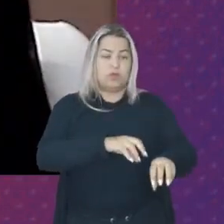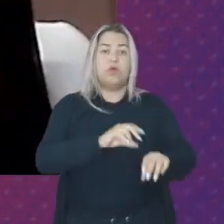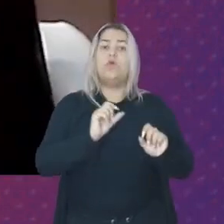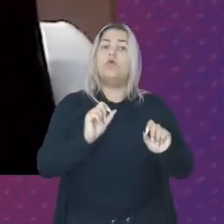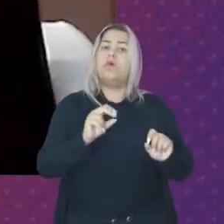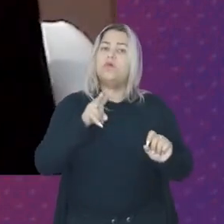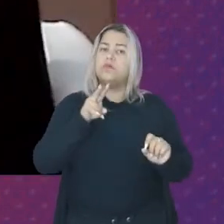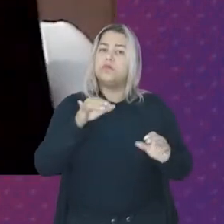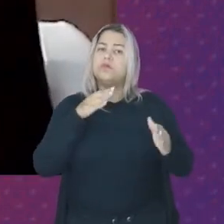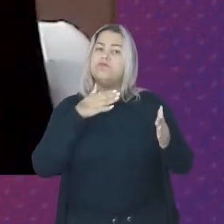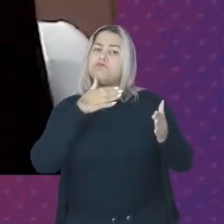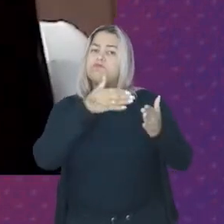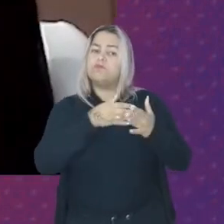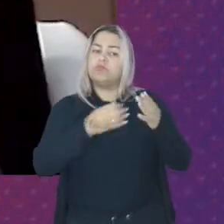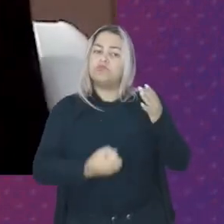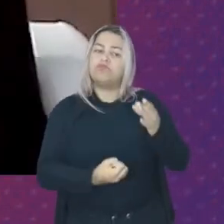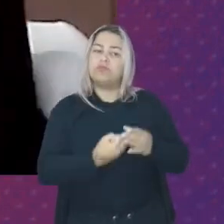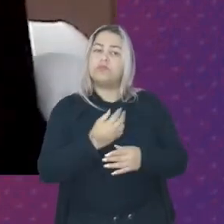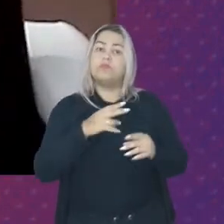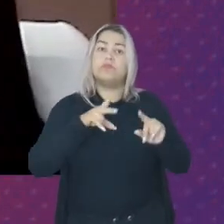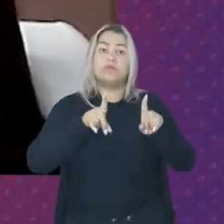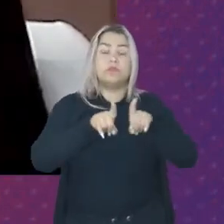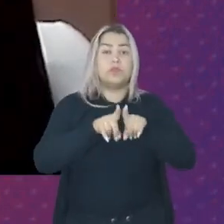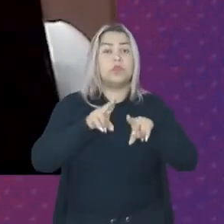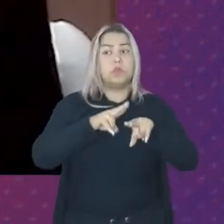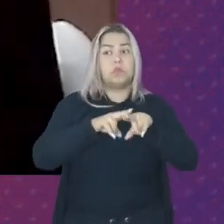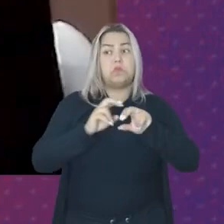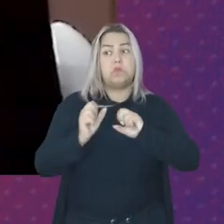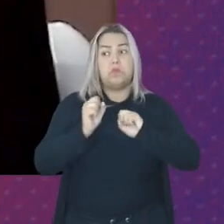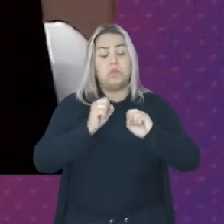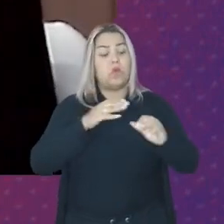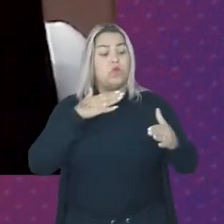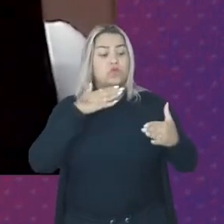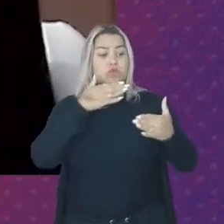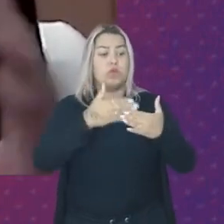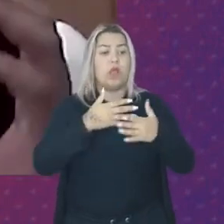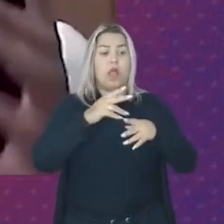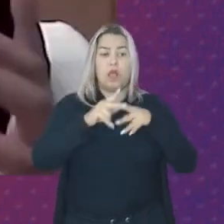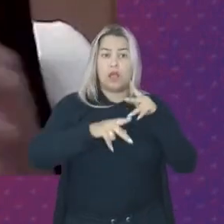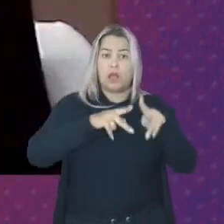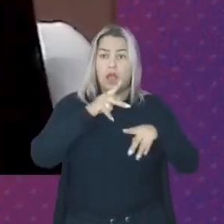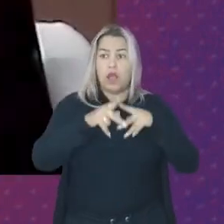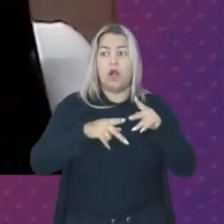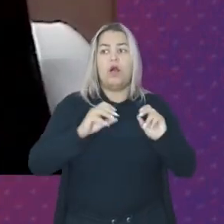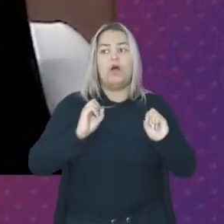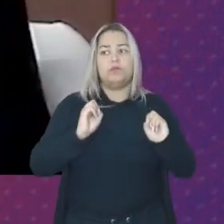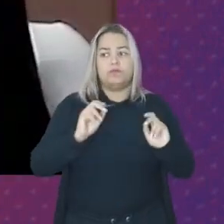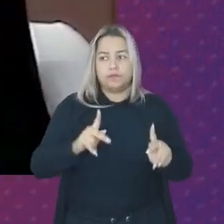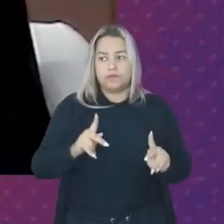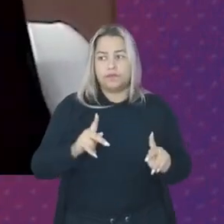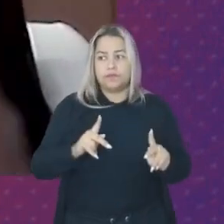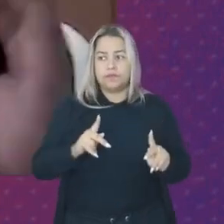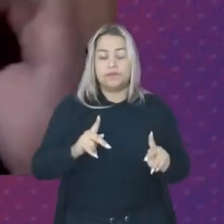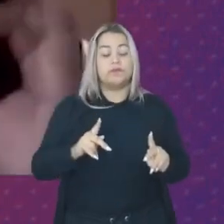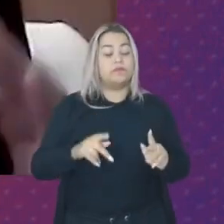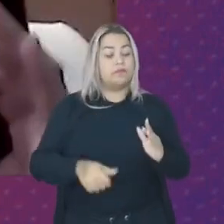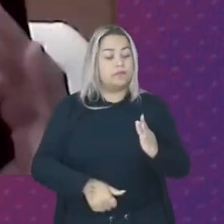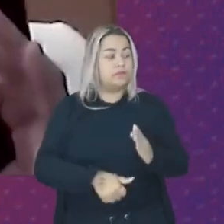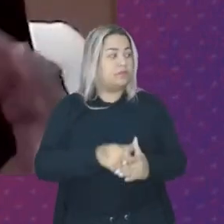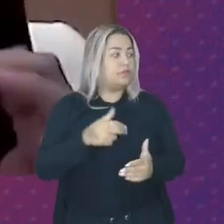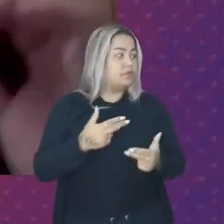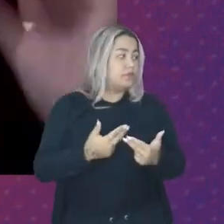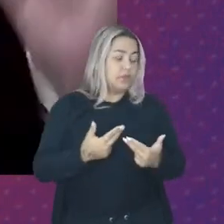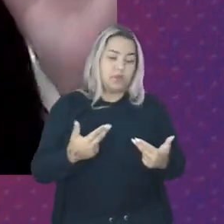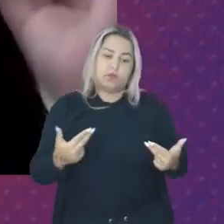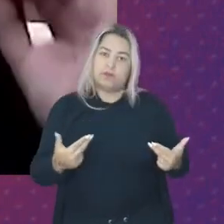vai ser a limitação criativa que você pode colocar para atingir os seus públicos? Bem, a primeira coisa que você